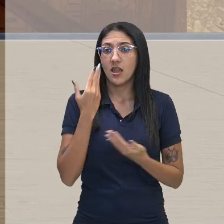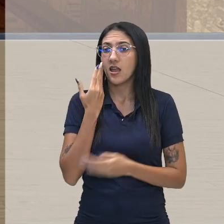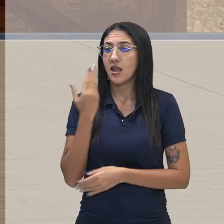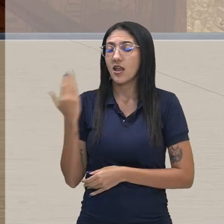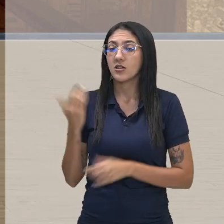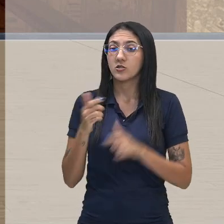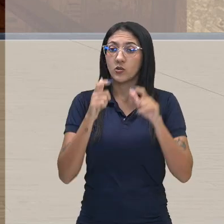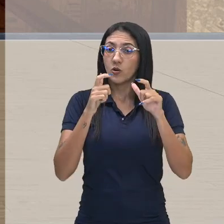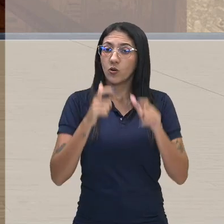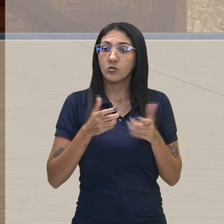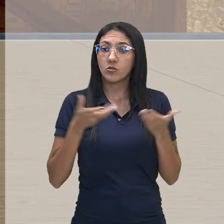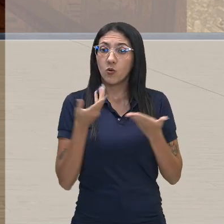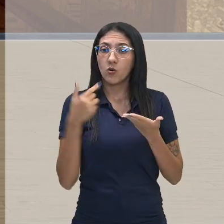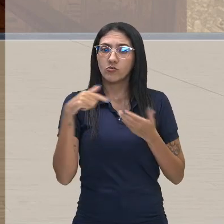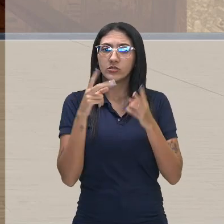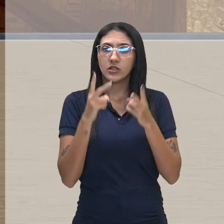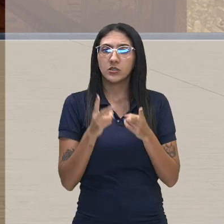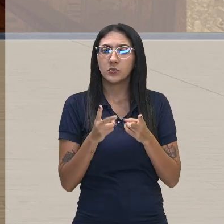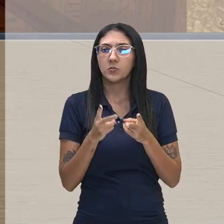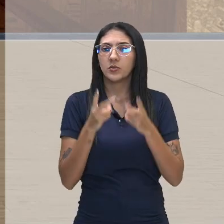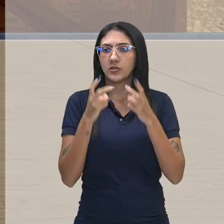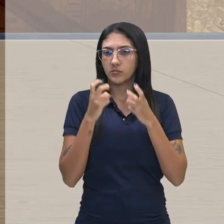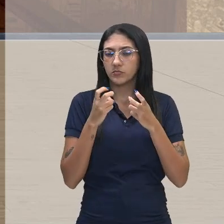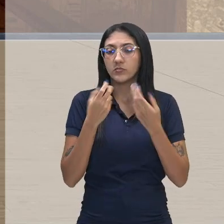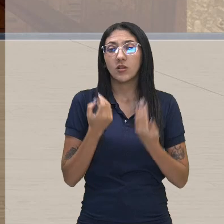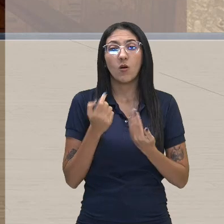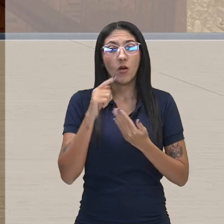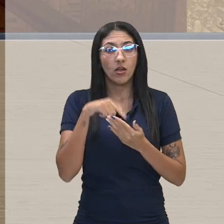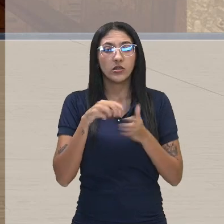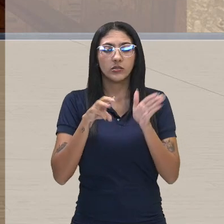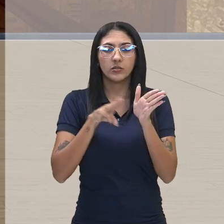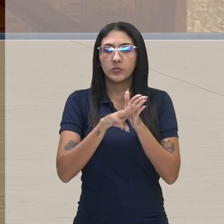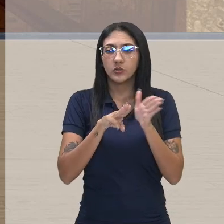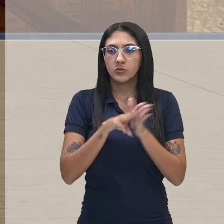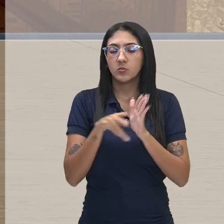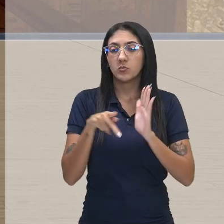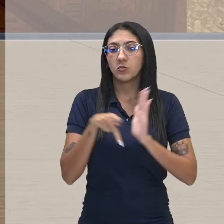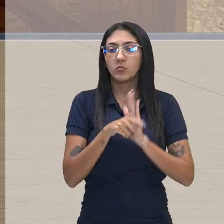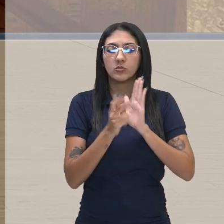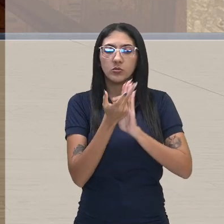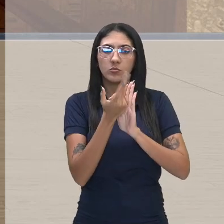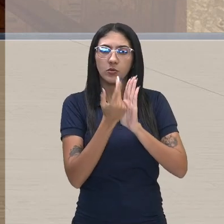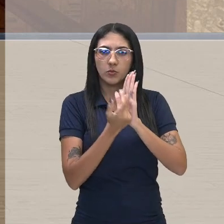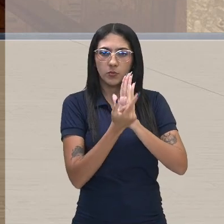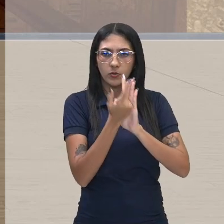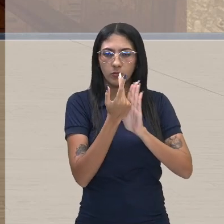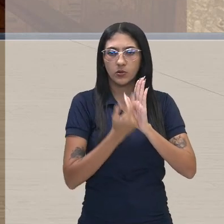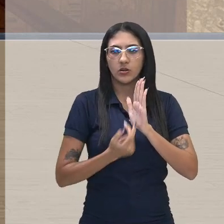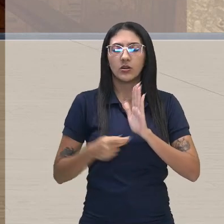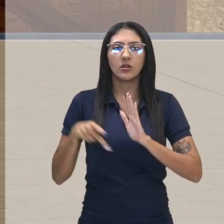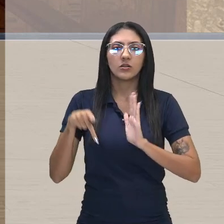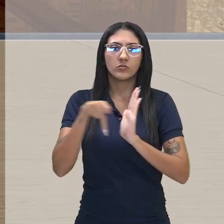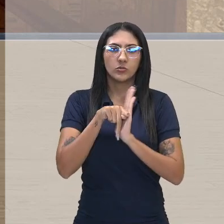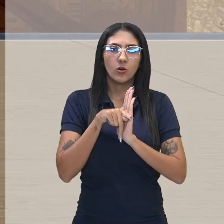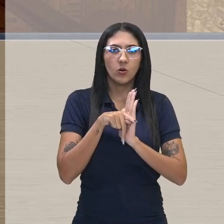inseridos, através do método da escrita, né, da inscrição